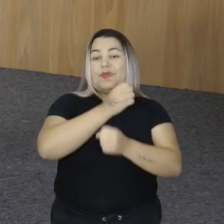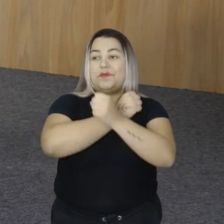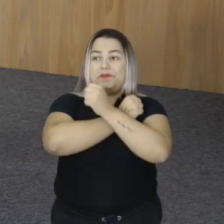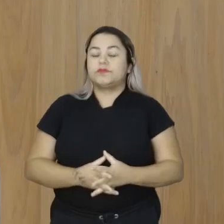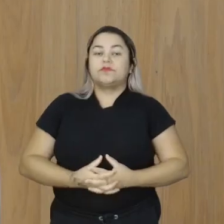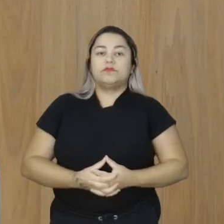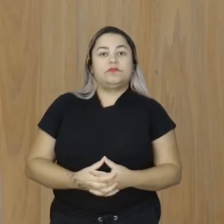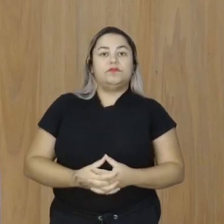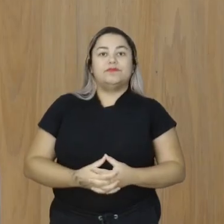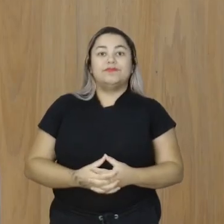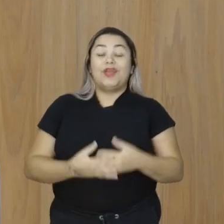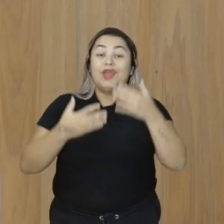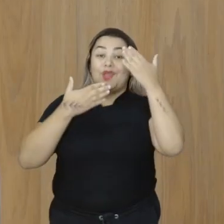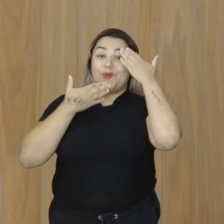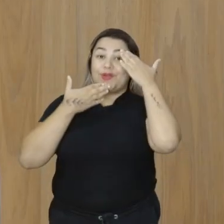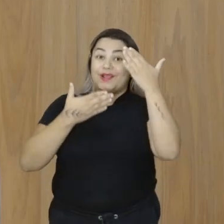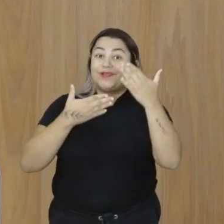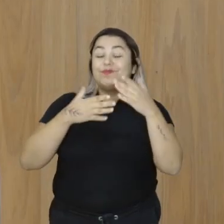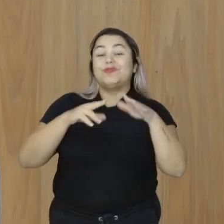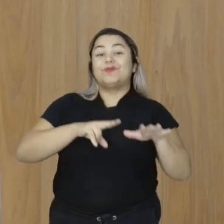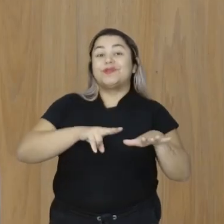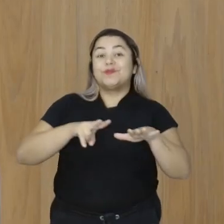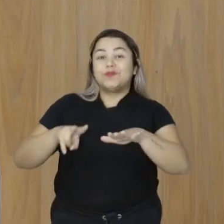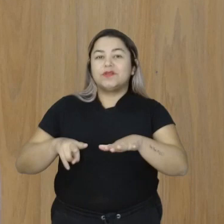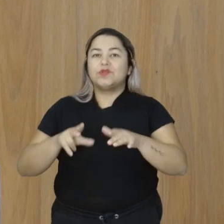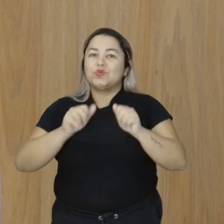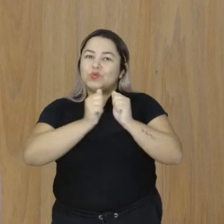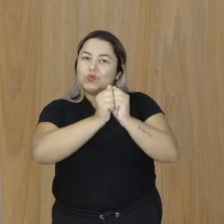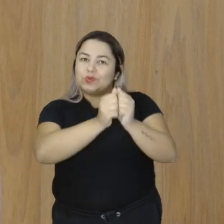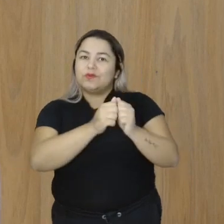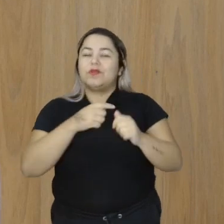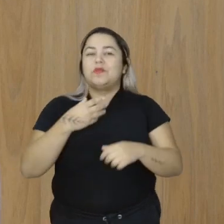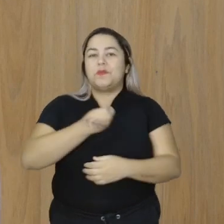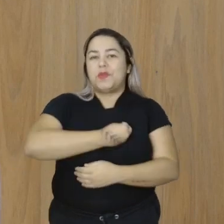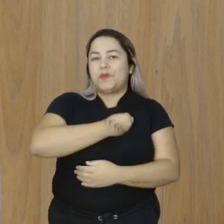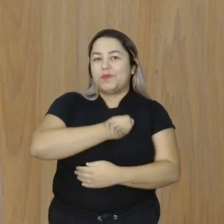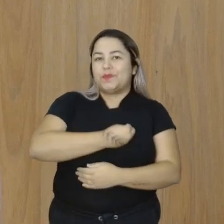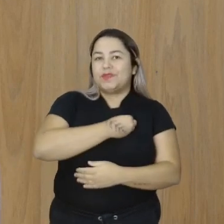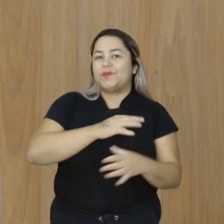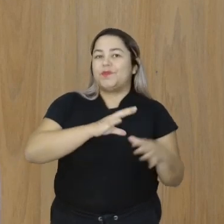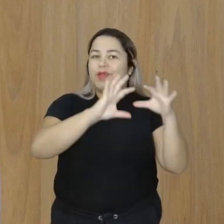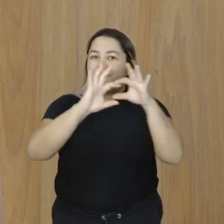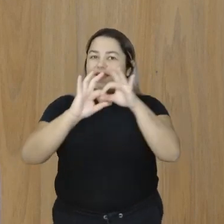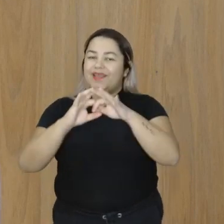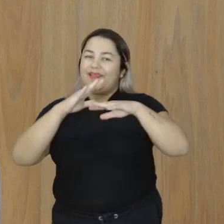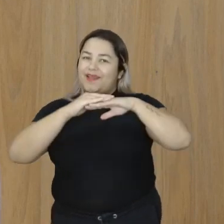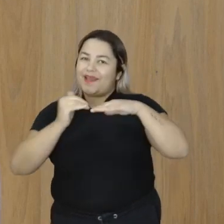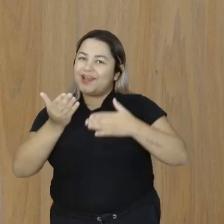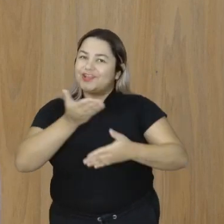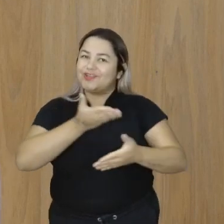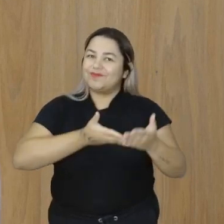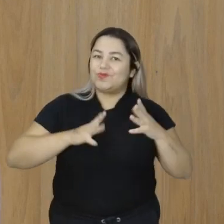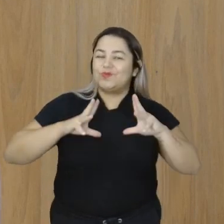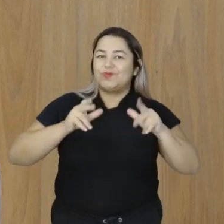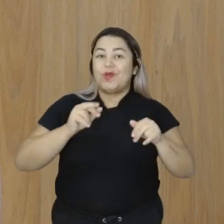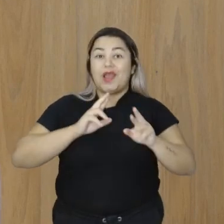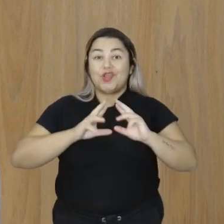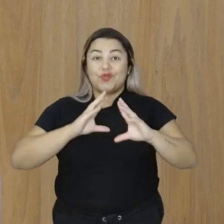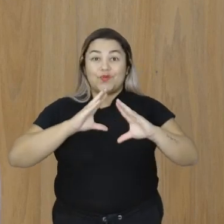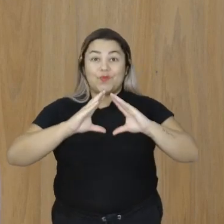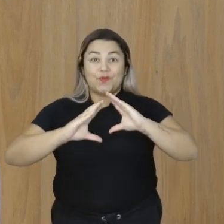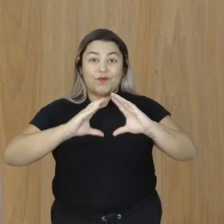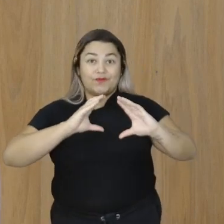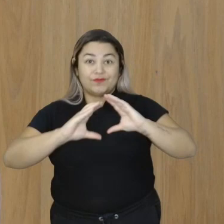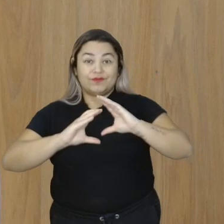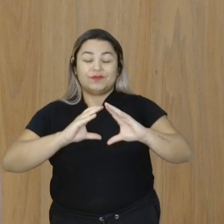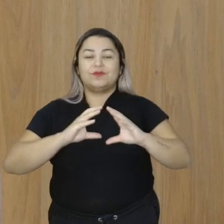abraço. Eu agradeço mais uma semana da sua companhia, participação, sintonia e carinho aqui com a Rede Povo de